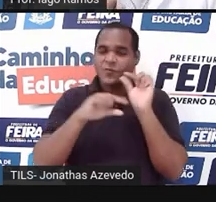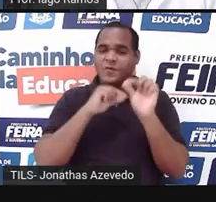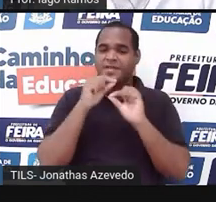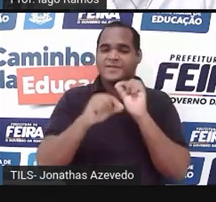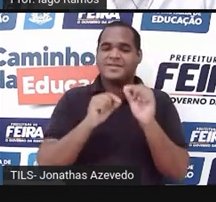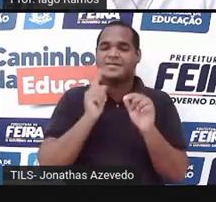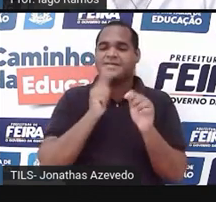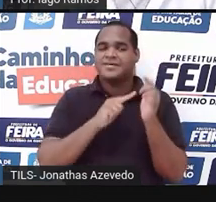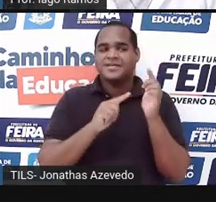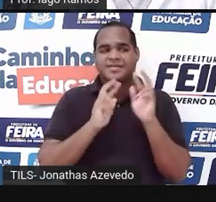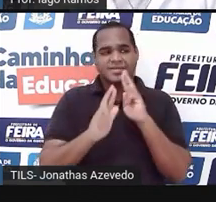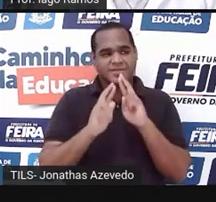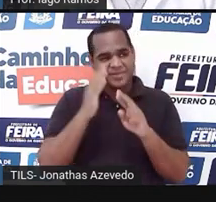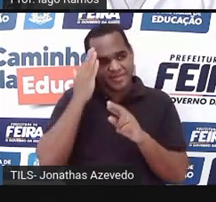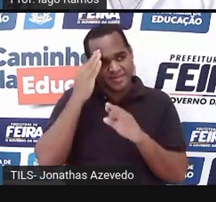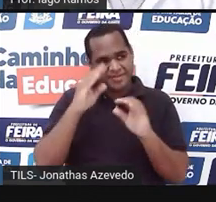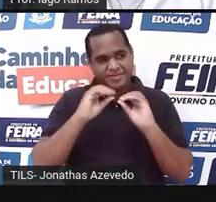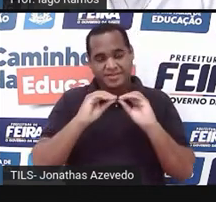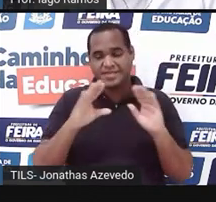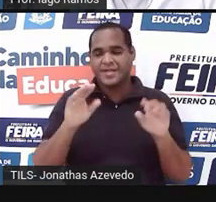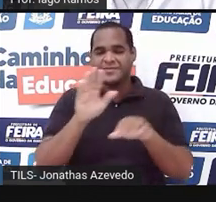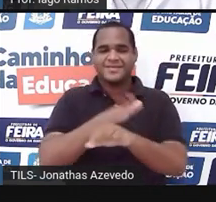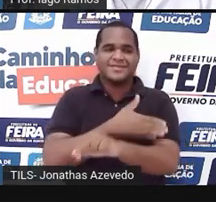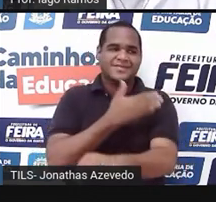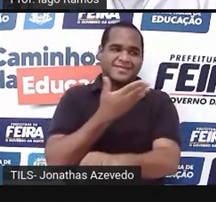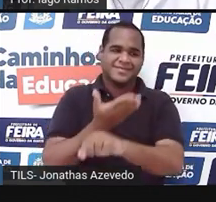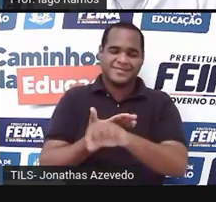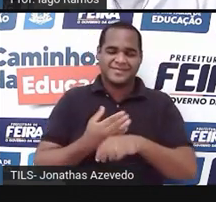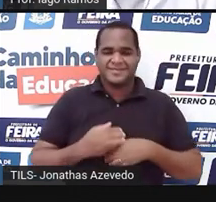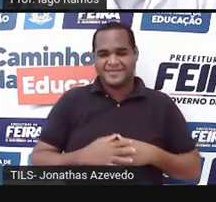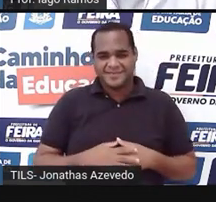quanto você conseguiu entender Até ok